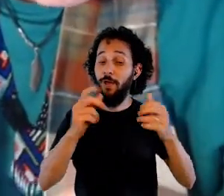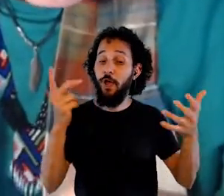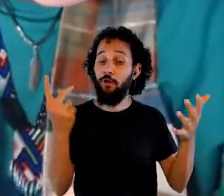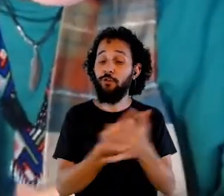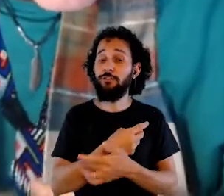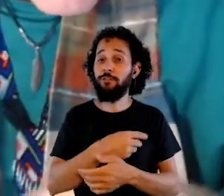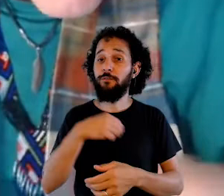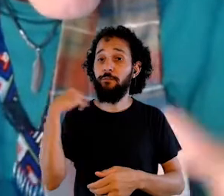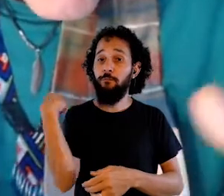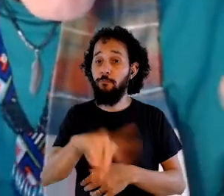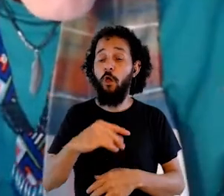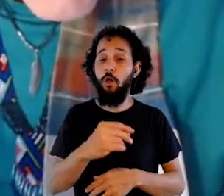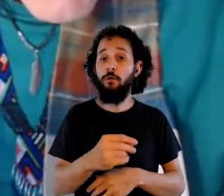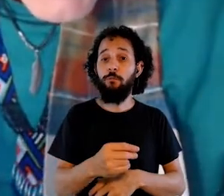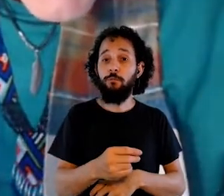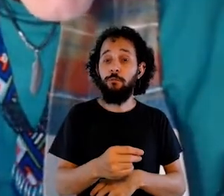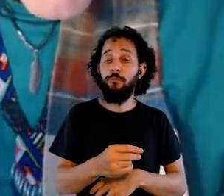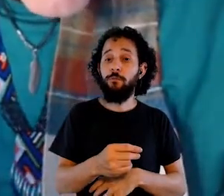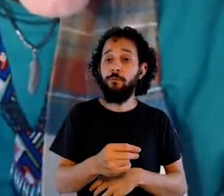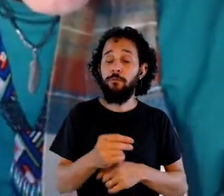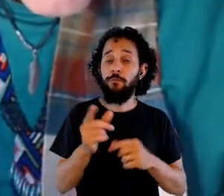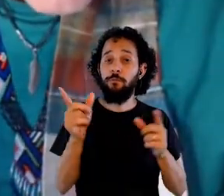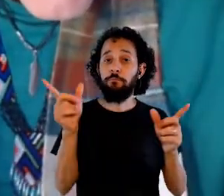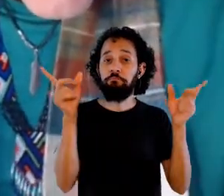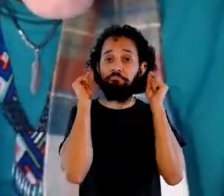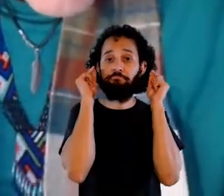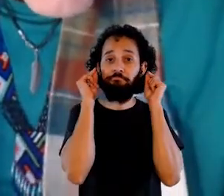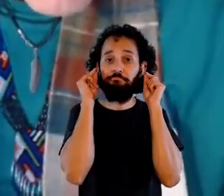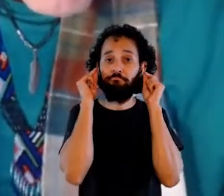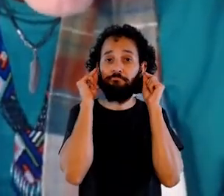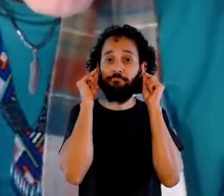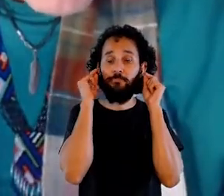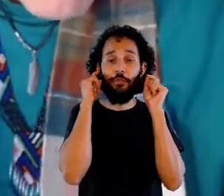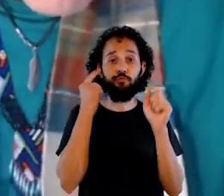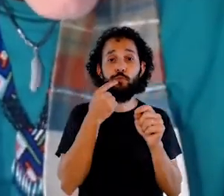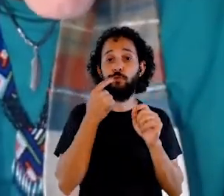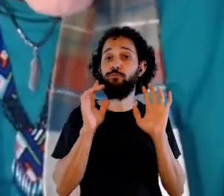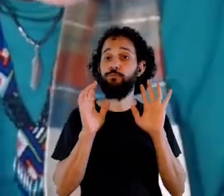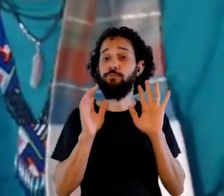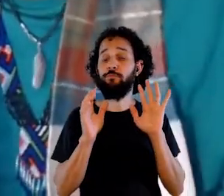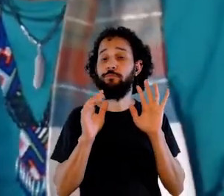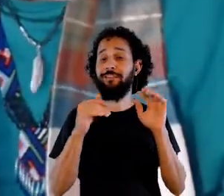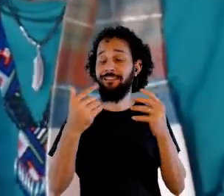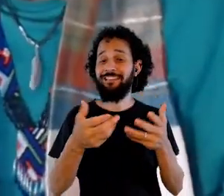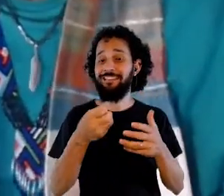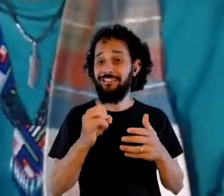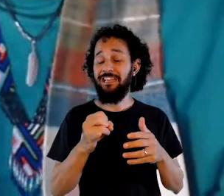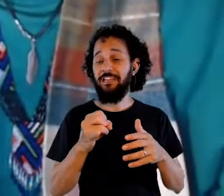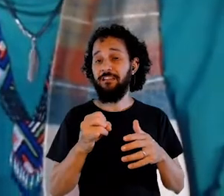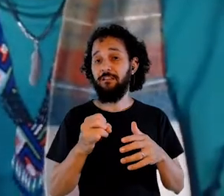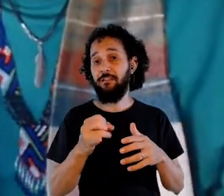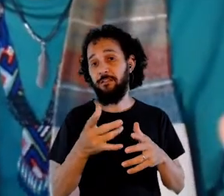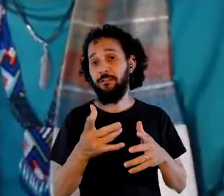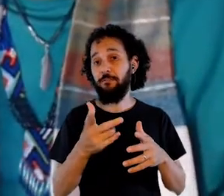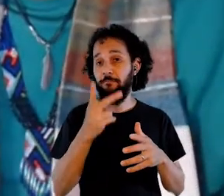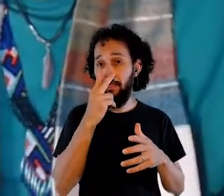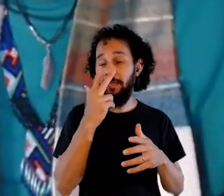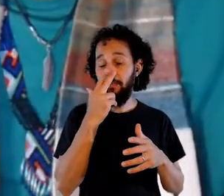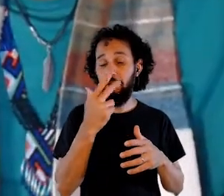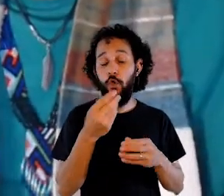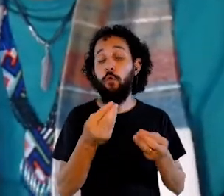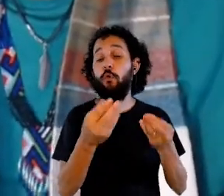audição muito grande. Quer dizer, os casos geralmente perdiam. Você imagina isso? Estou falando,